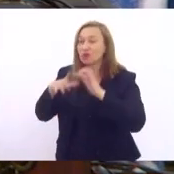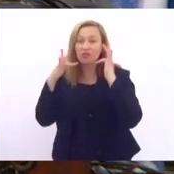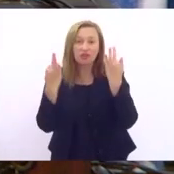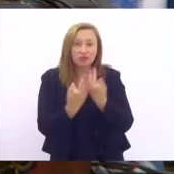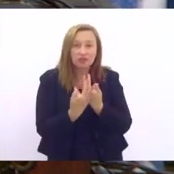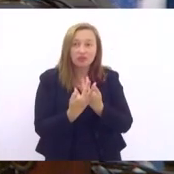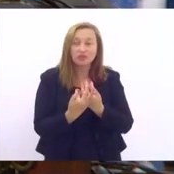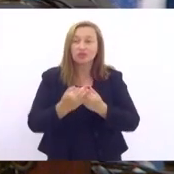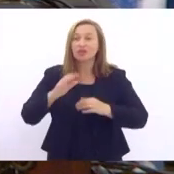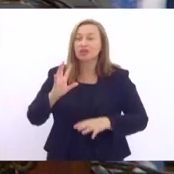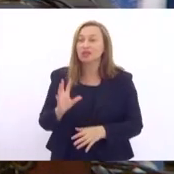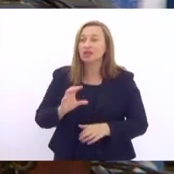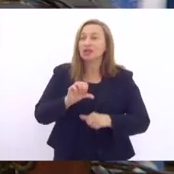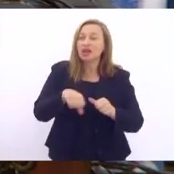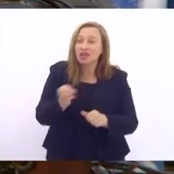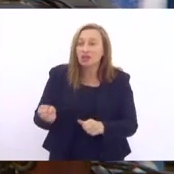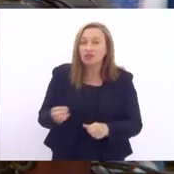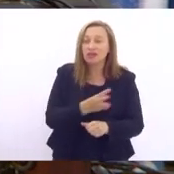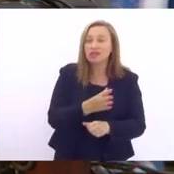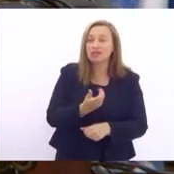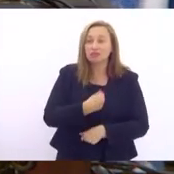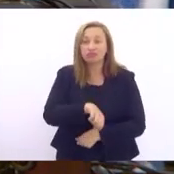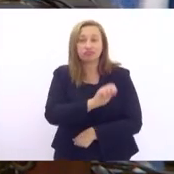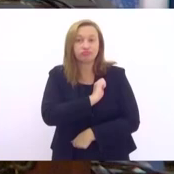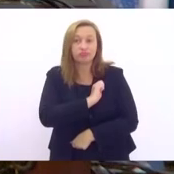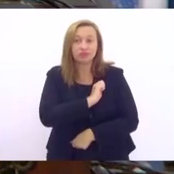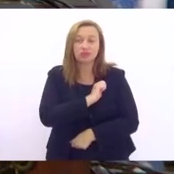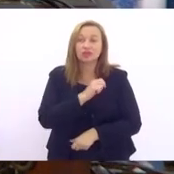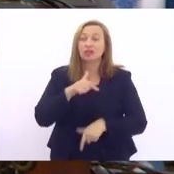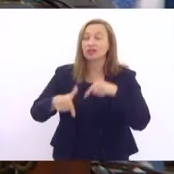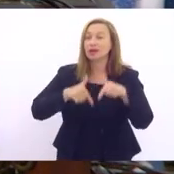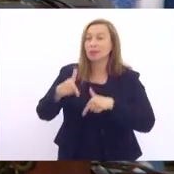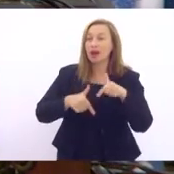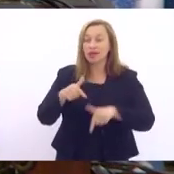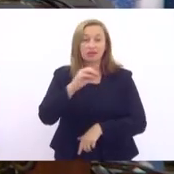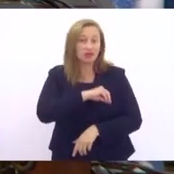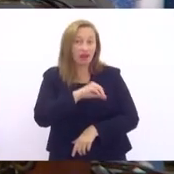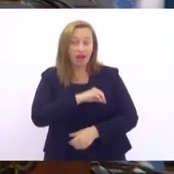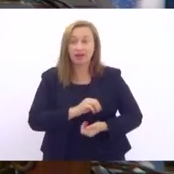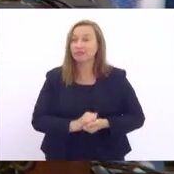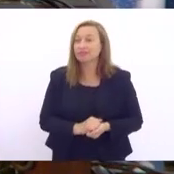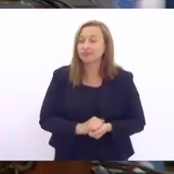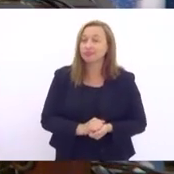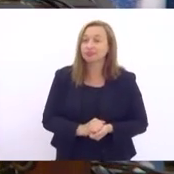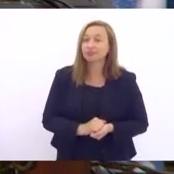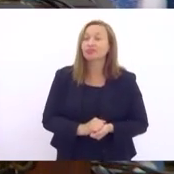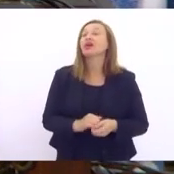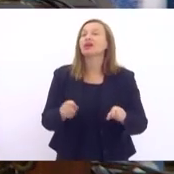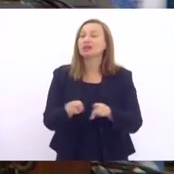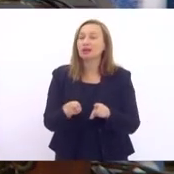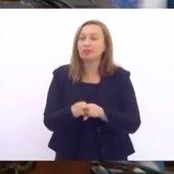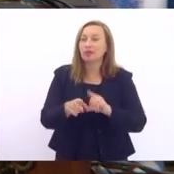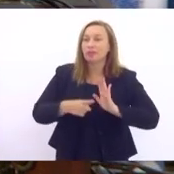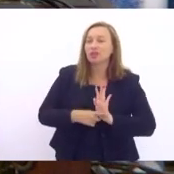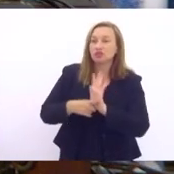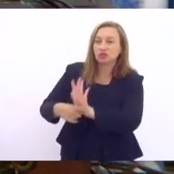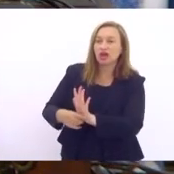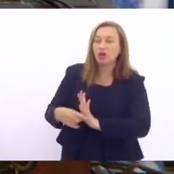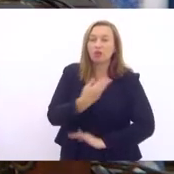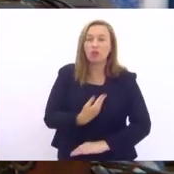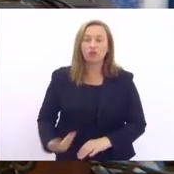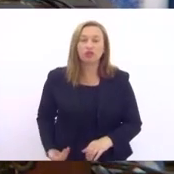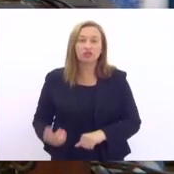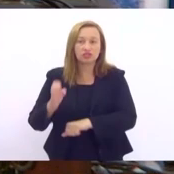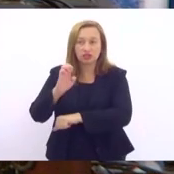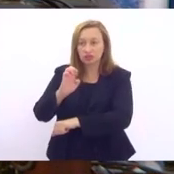fiscais visando a geração de emprego e renda. Votamos medidas para ajudar o governo estadual a gerar receitas e minimizar